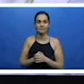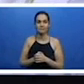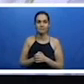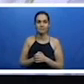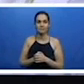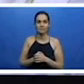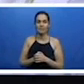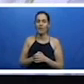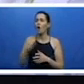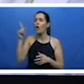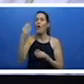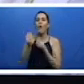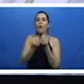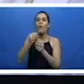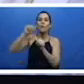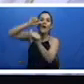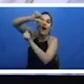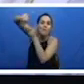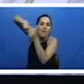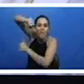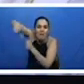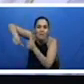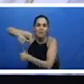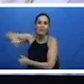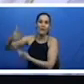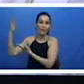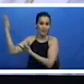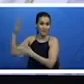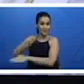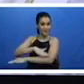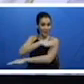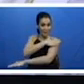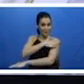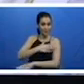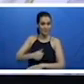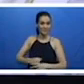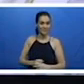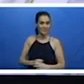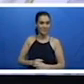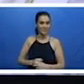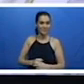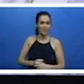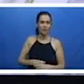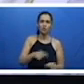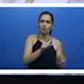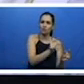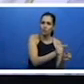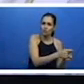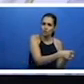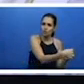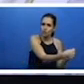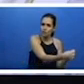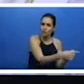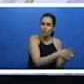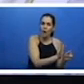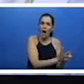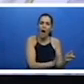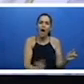Bom, aqui as várias fases de metamorfose de um sapo, desde a fase de girino até a fase